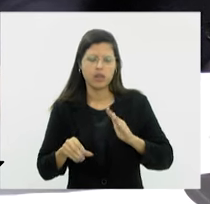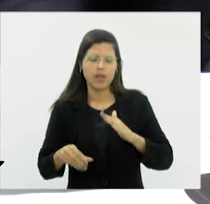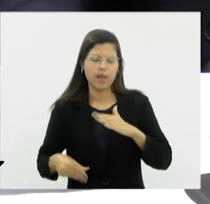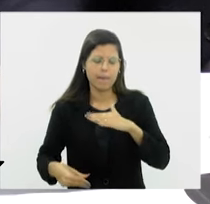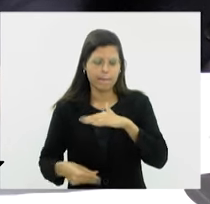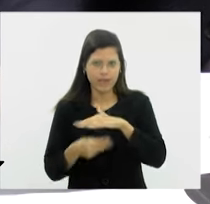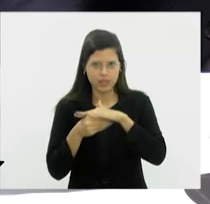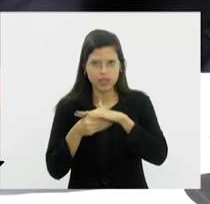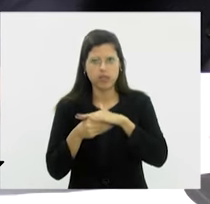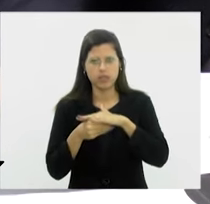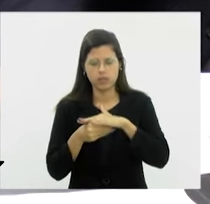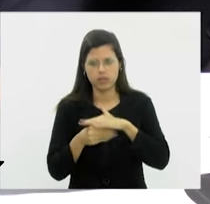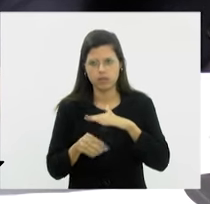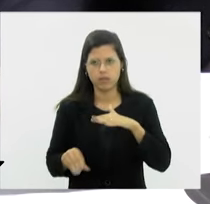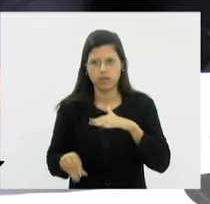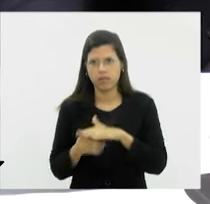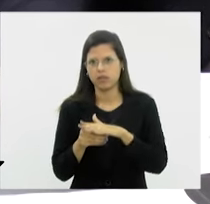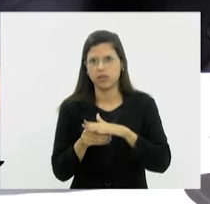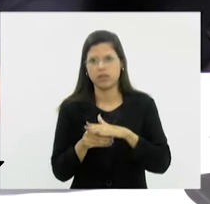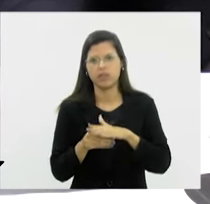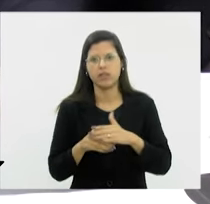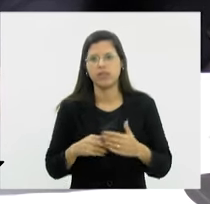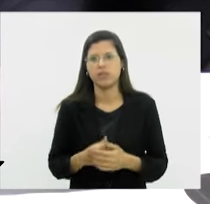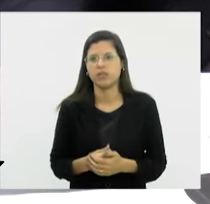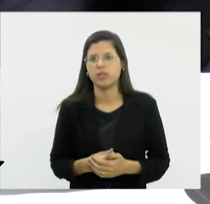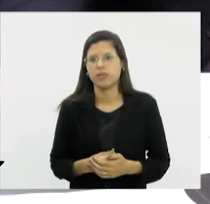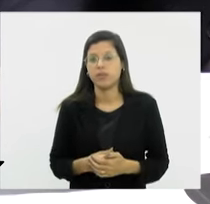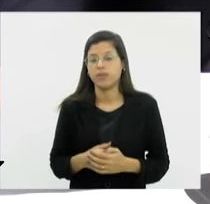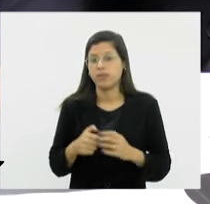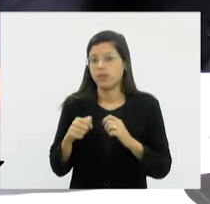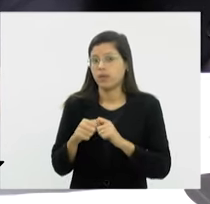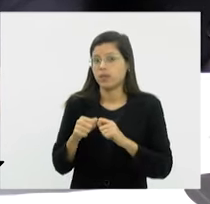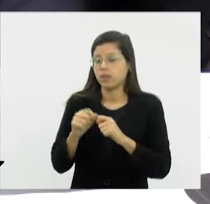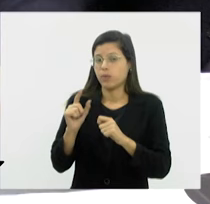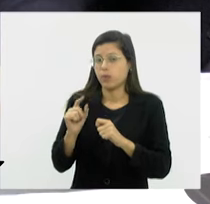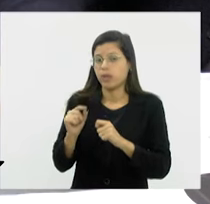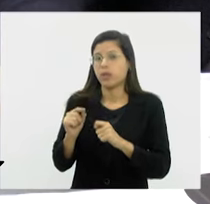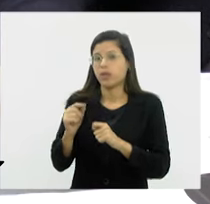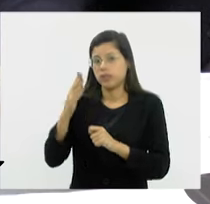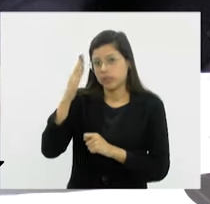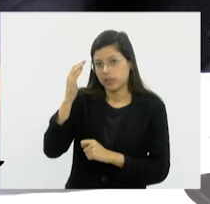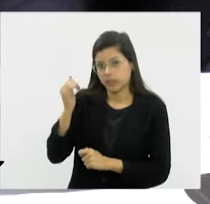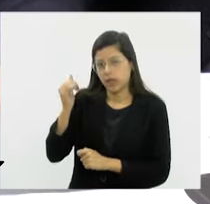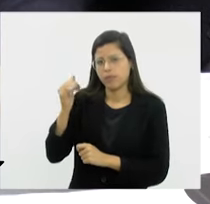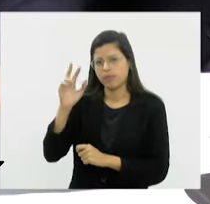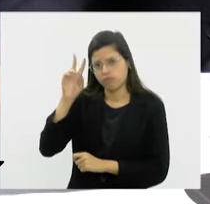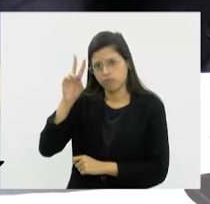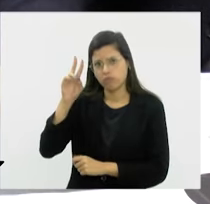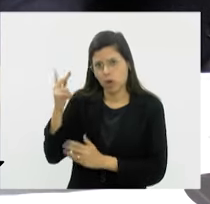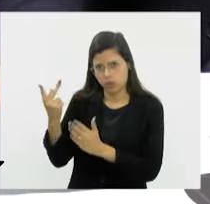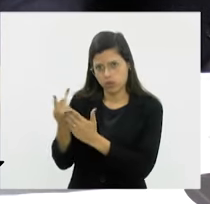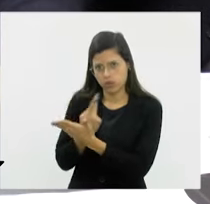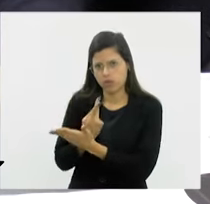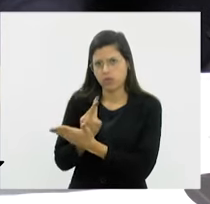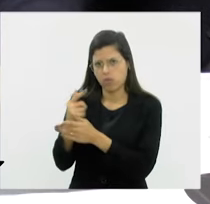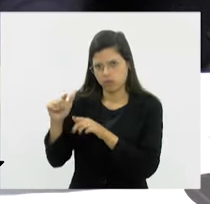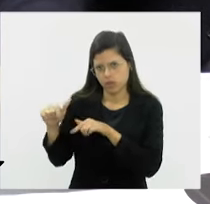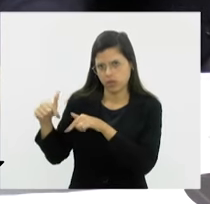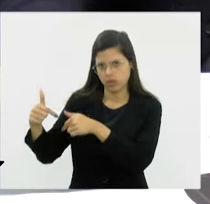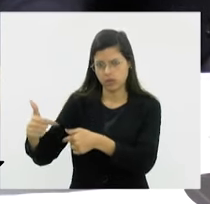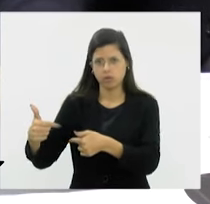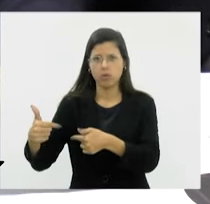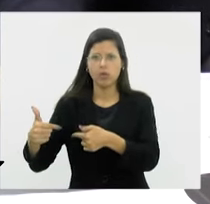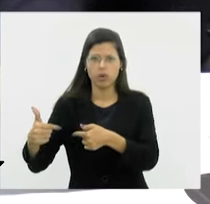que faça o reconhecimento histórico desses atos